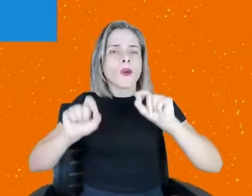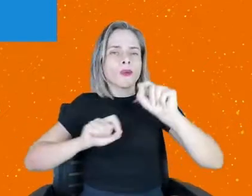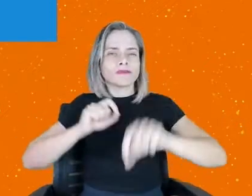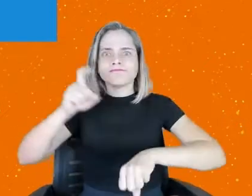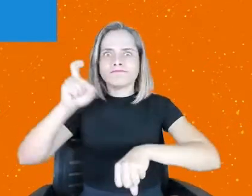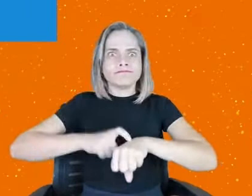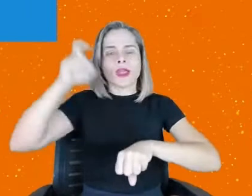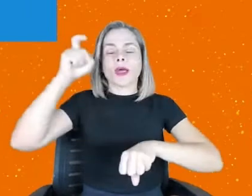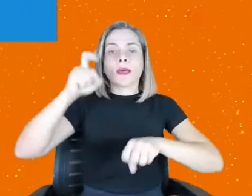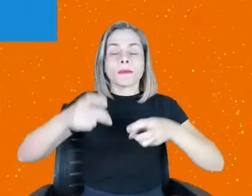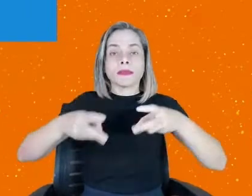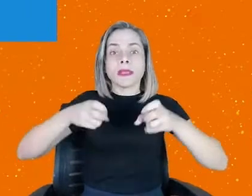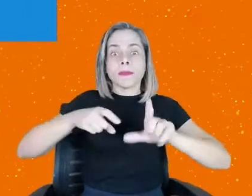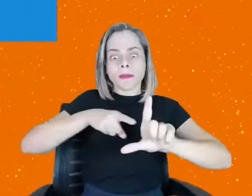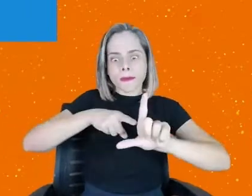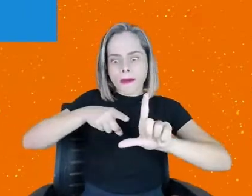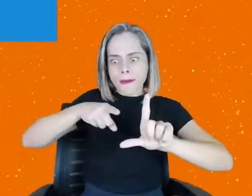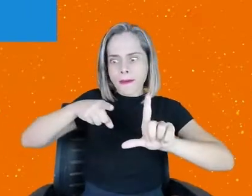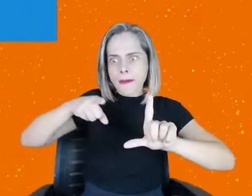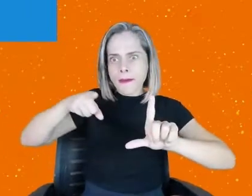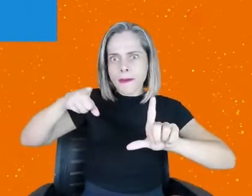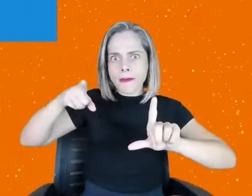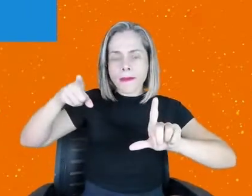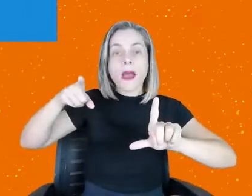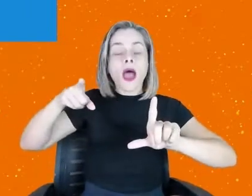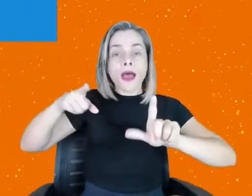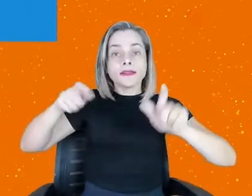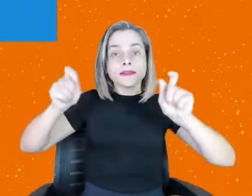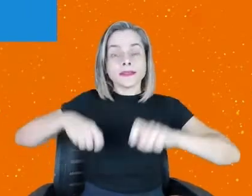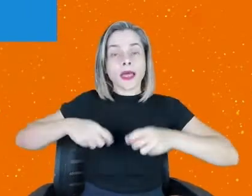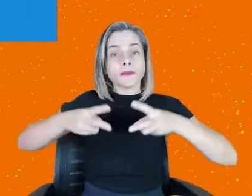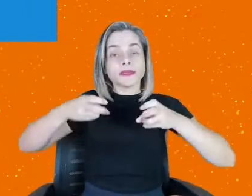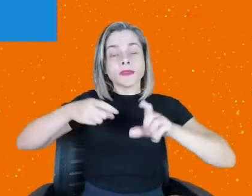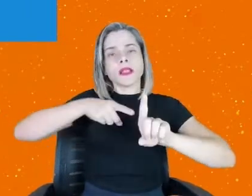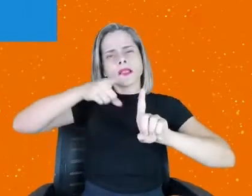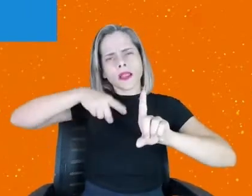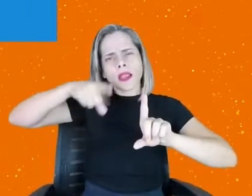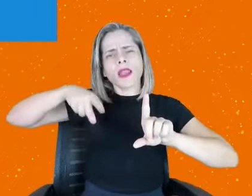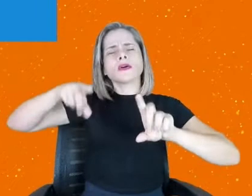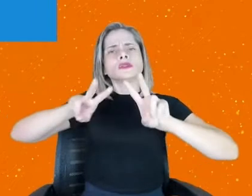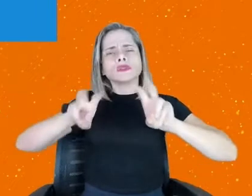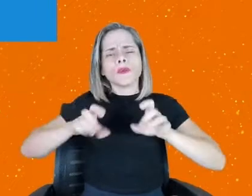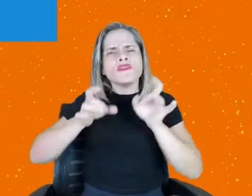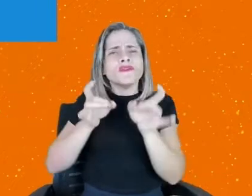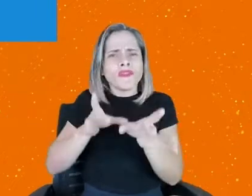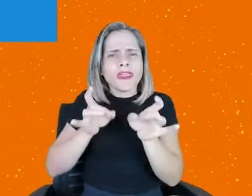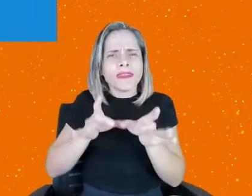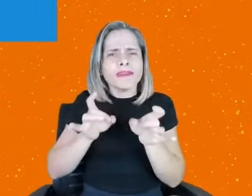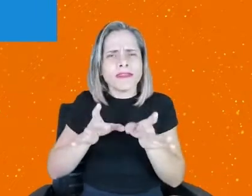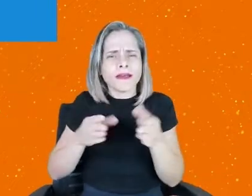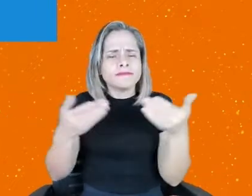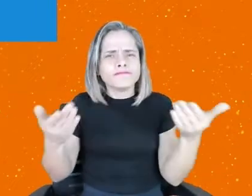audiência né o nível de vendas e pode ir utilizando esse tipo de informação para melhorar de novo